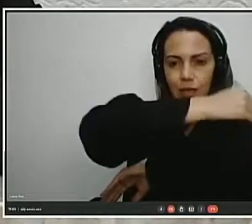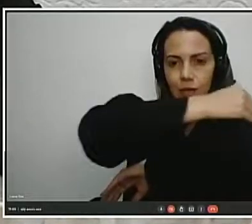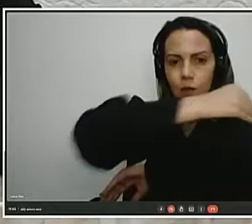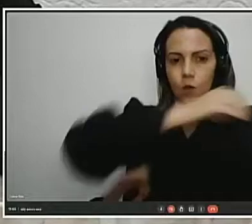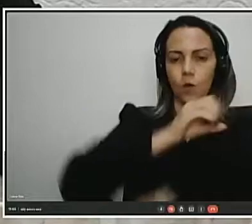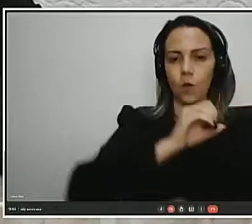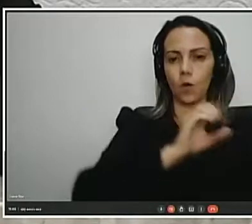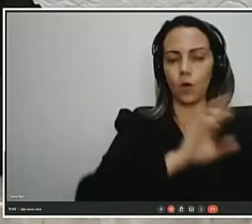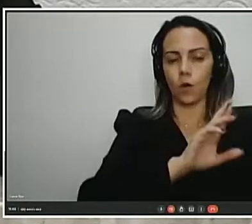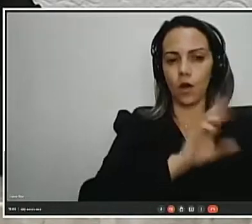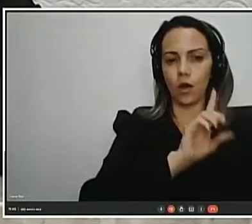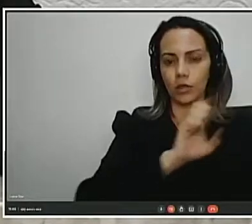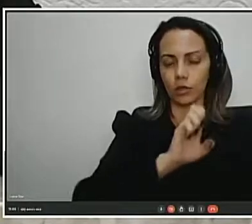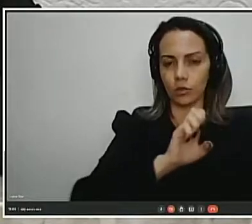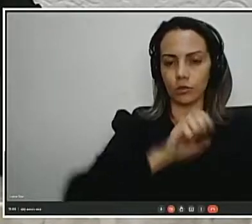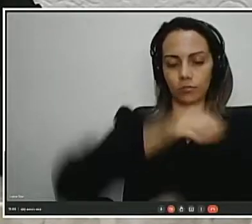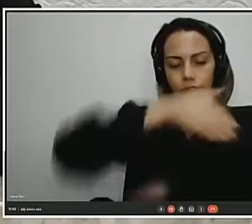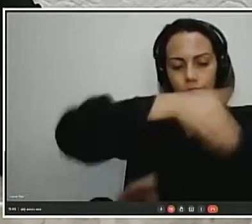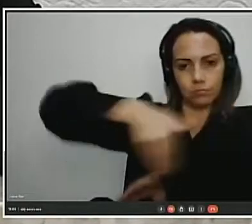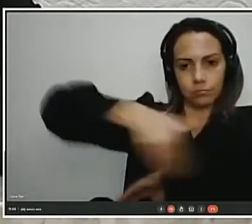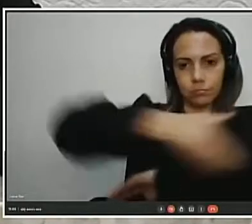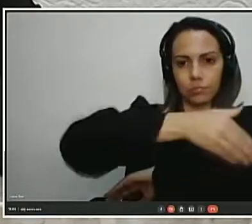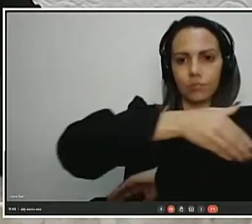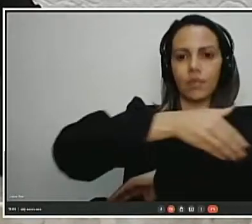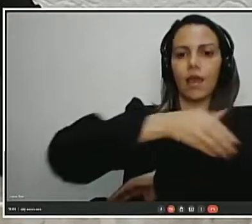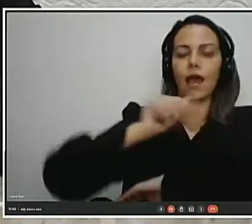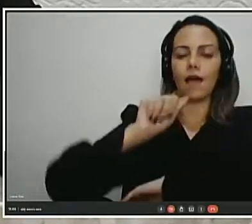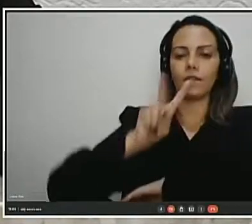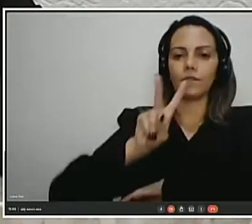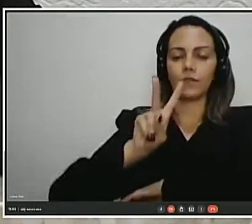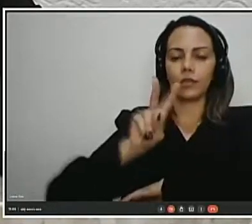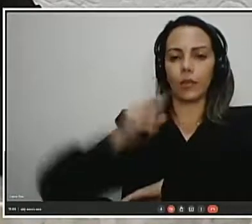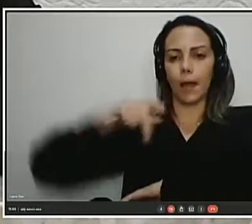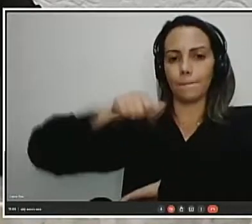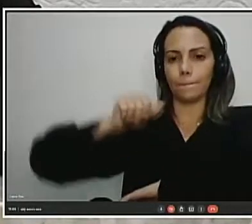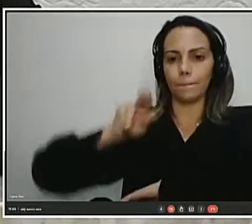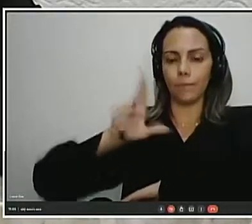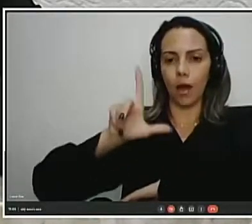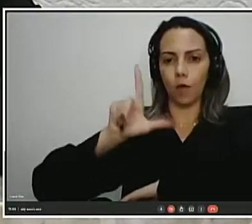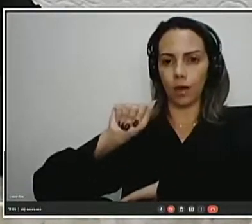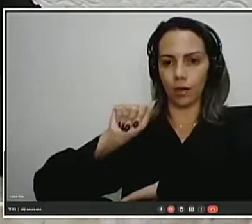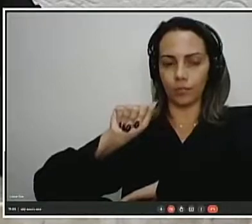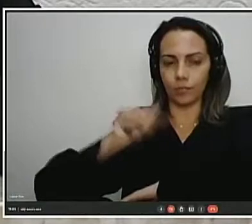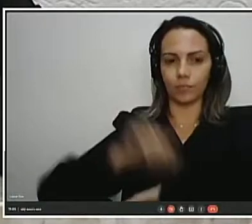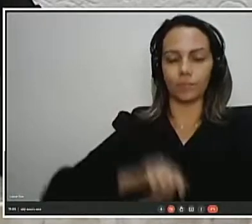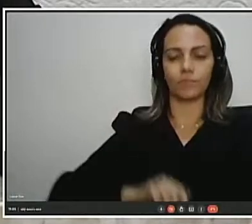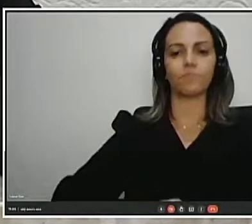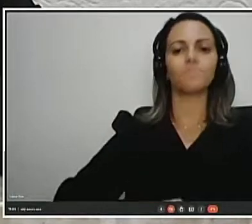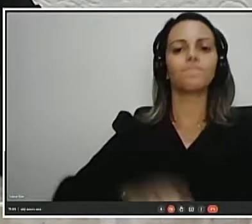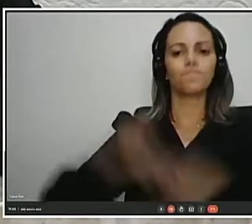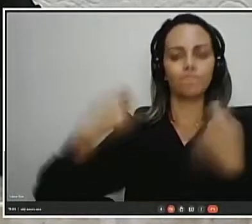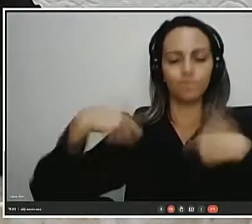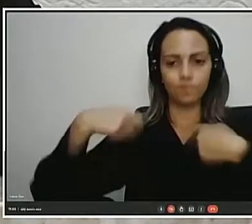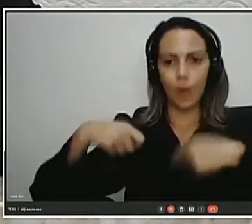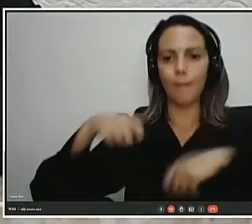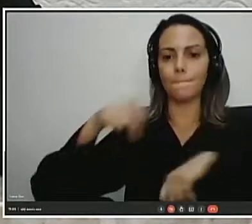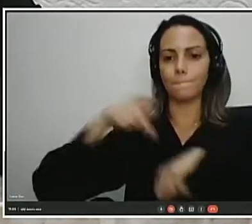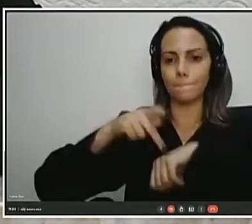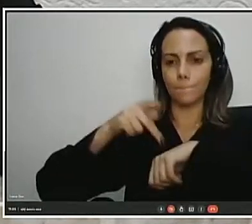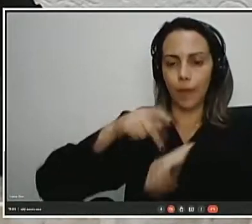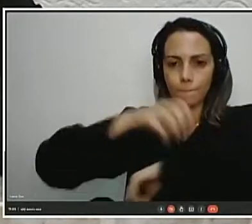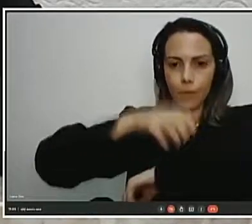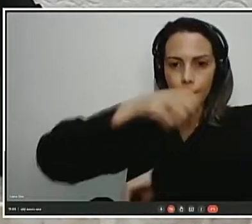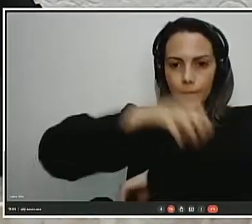Paula Freitas, nesta cidade. Justificativa: se faz necessário o espalhamento de pedras para evitar o